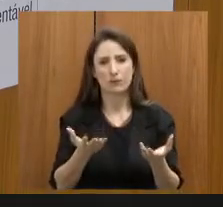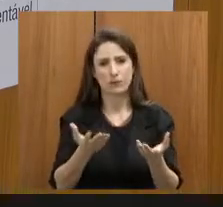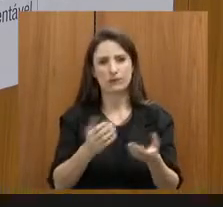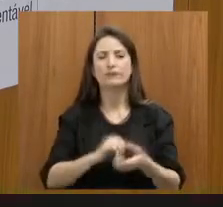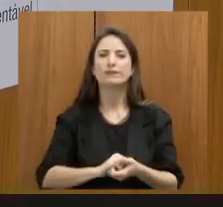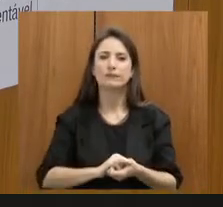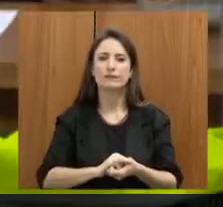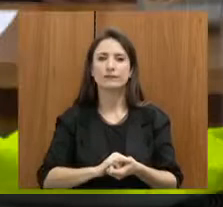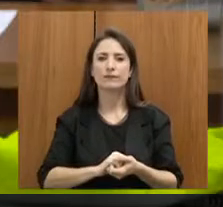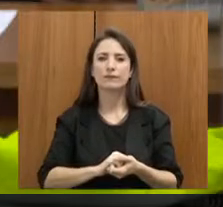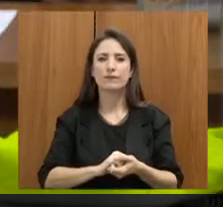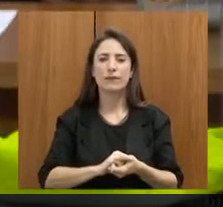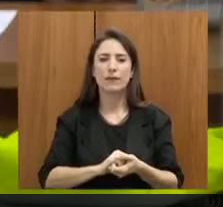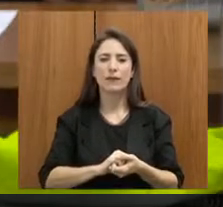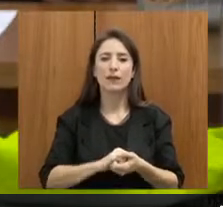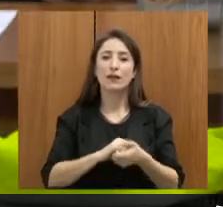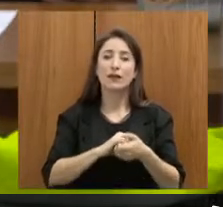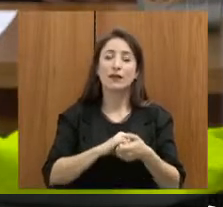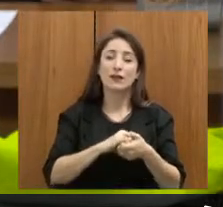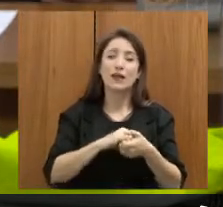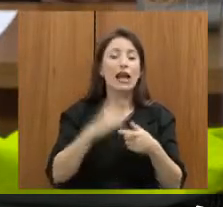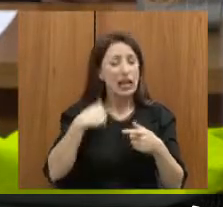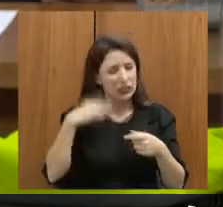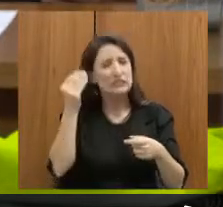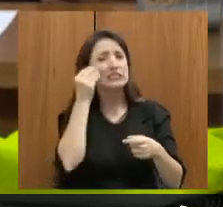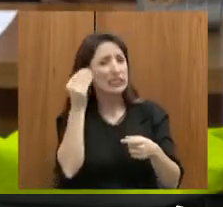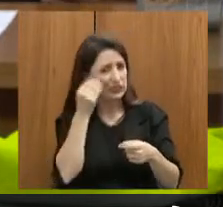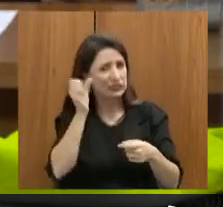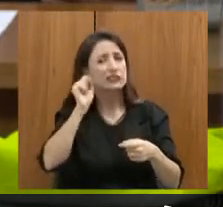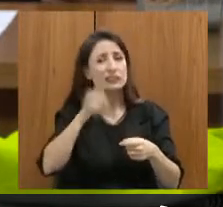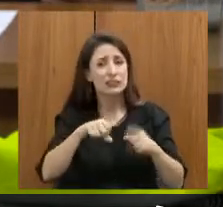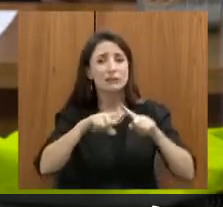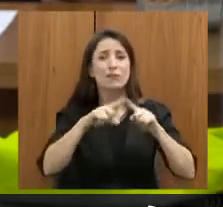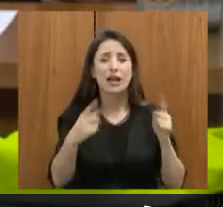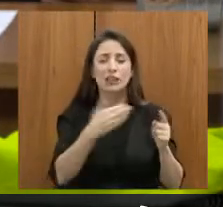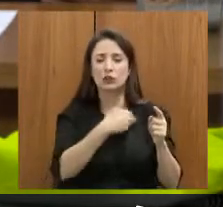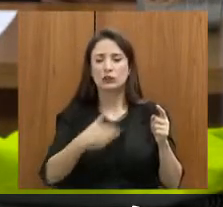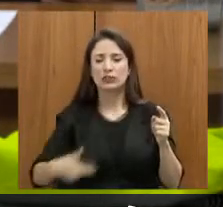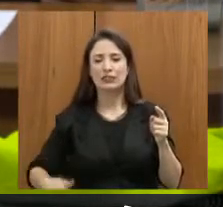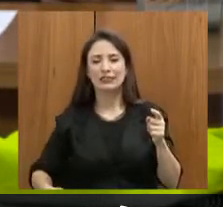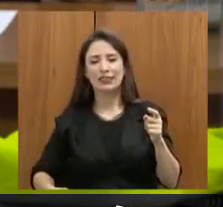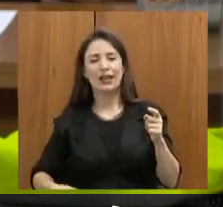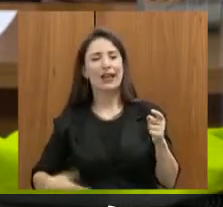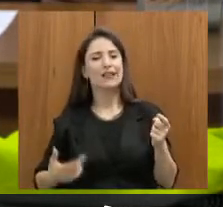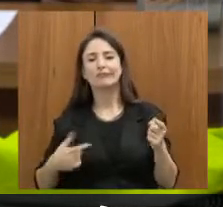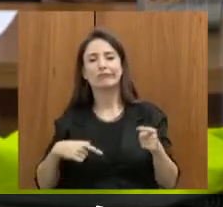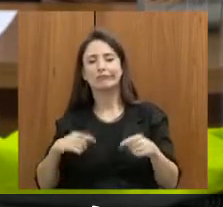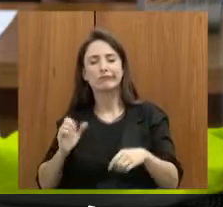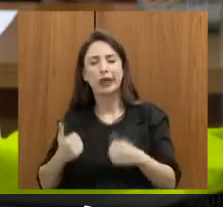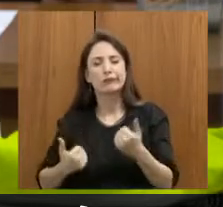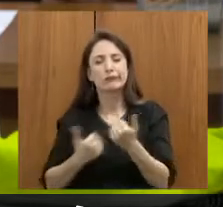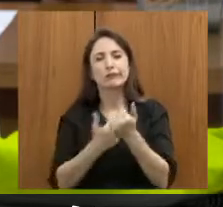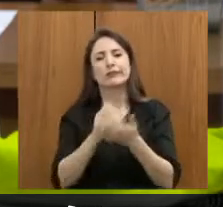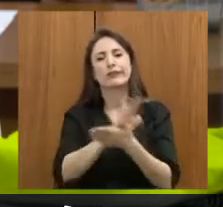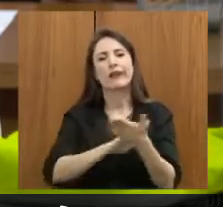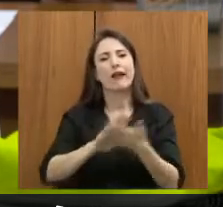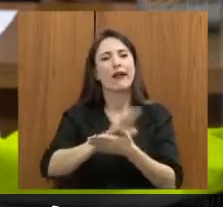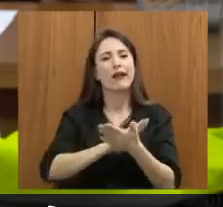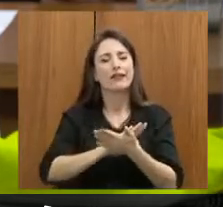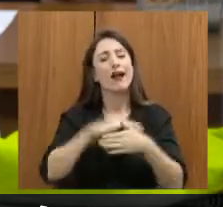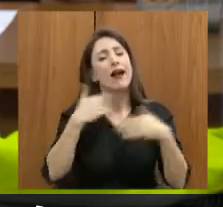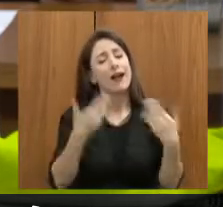É mas o Estados corrompe os busca e a partir da